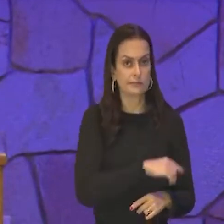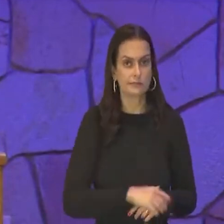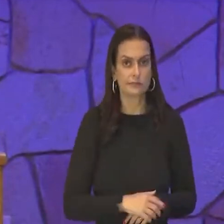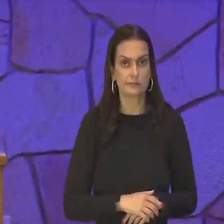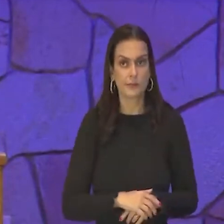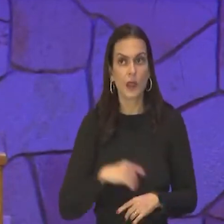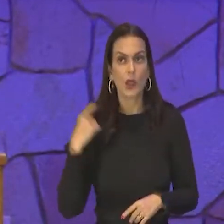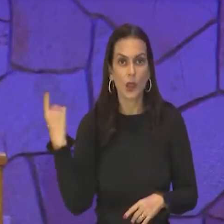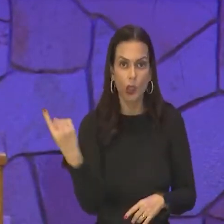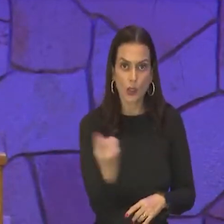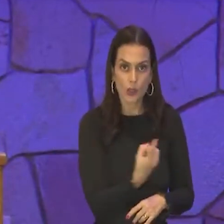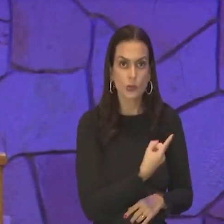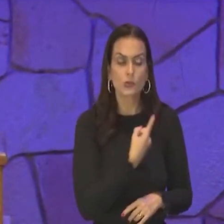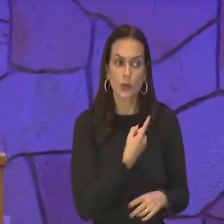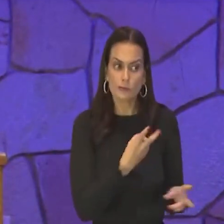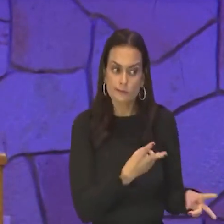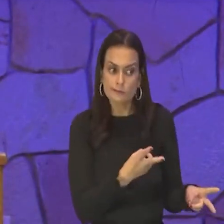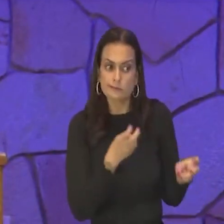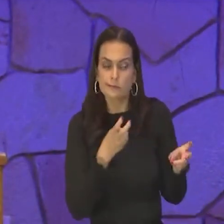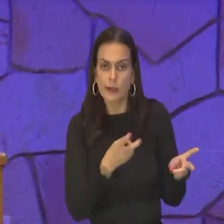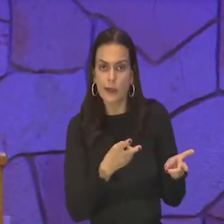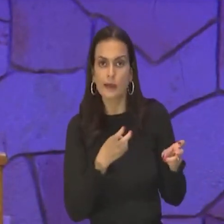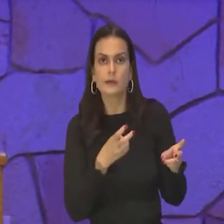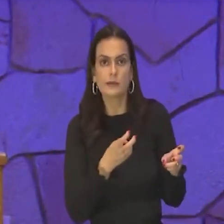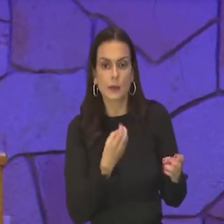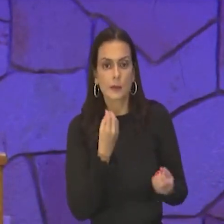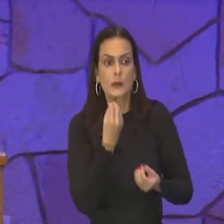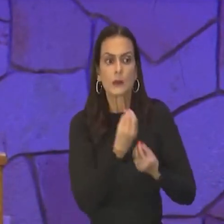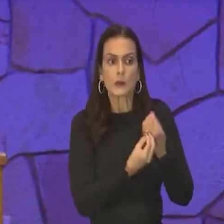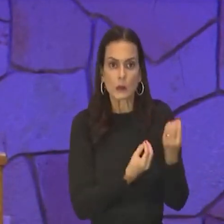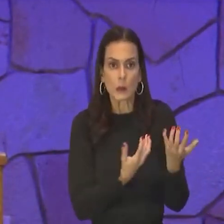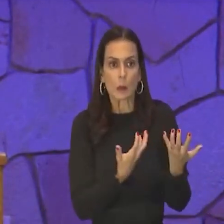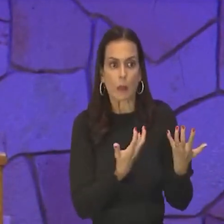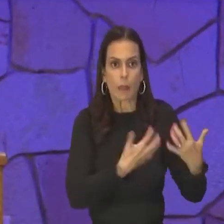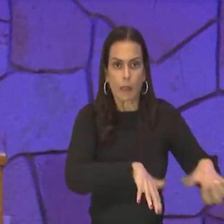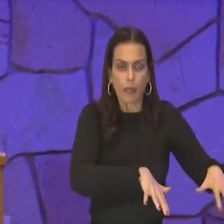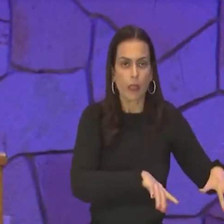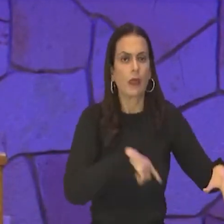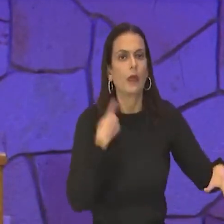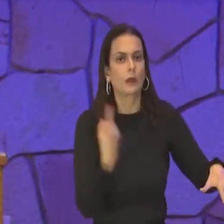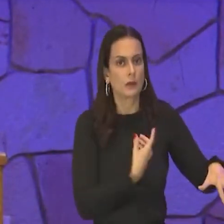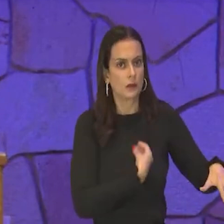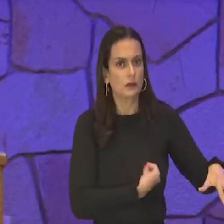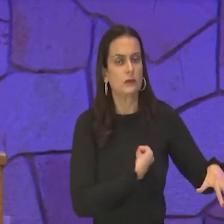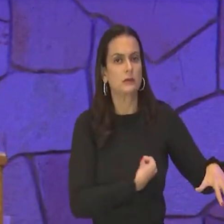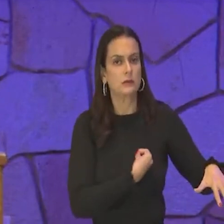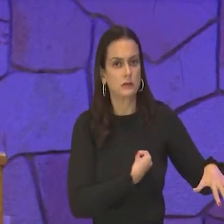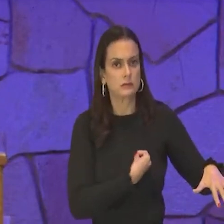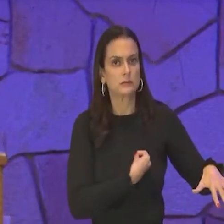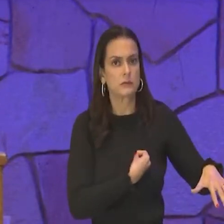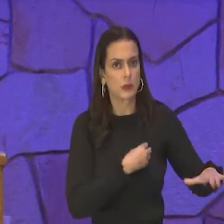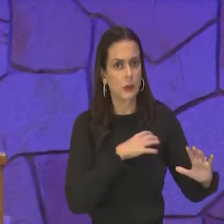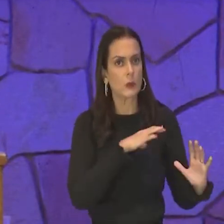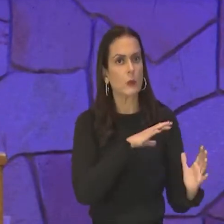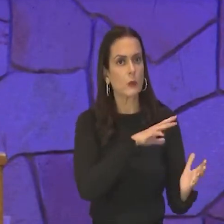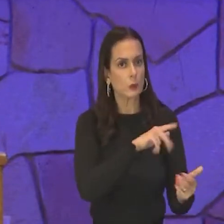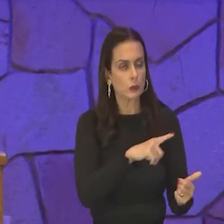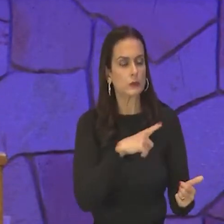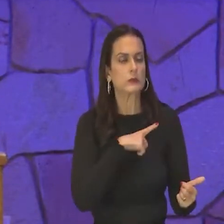Todos nós estamos percebendo a situação caótica que o nosso mundo está passando e